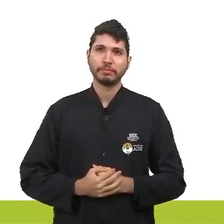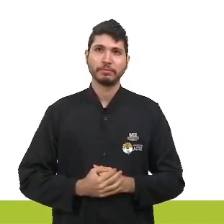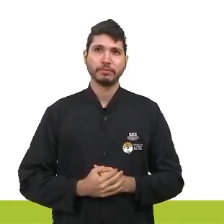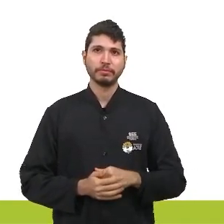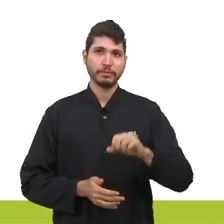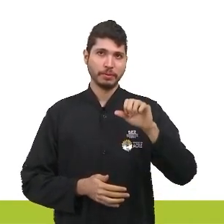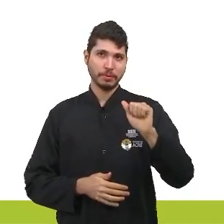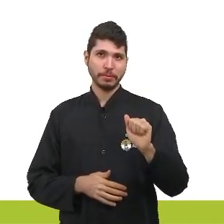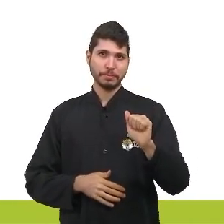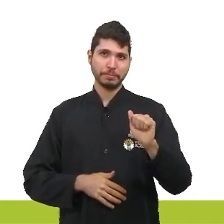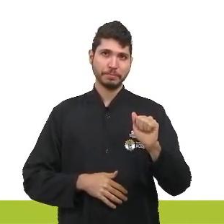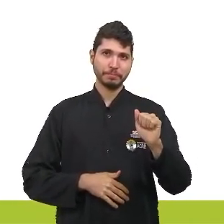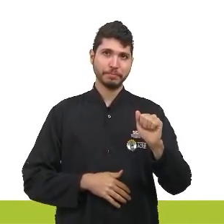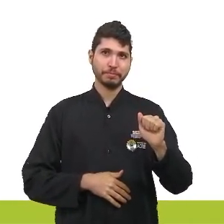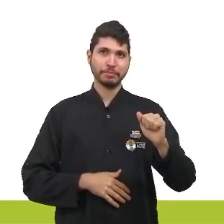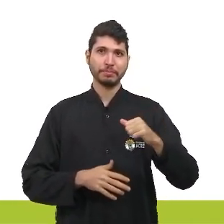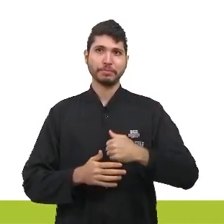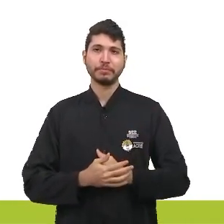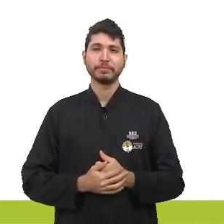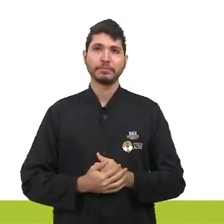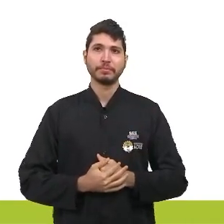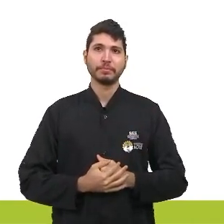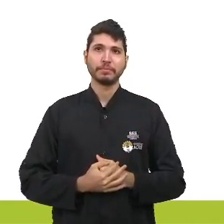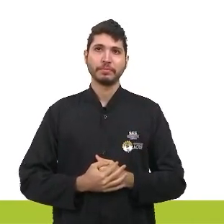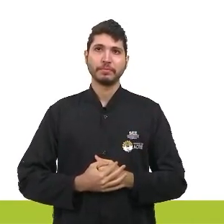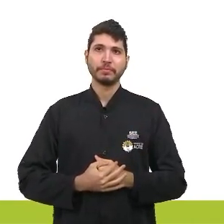colocar 3S aqui, S para apontados.